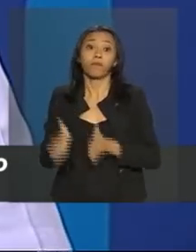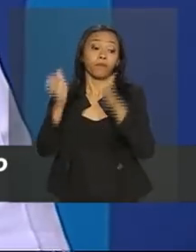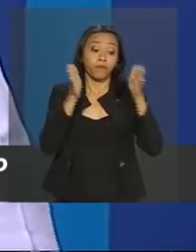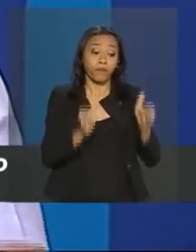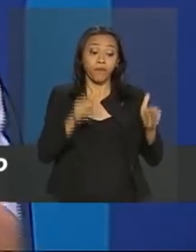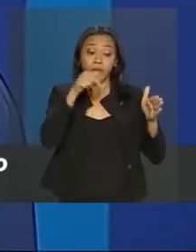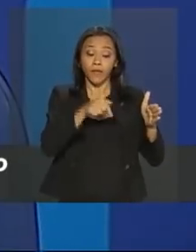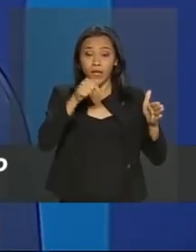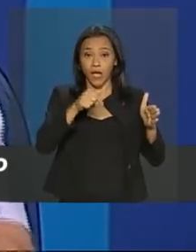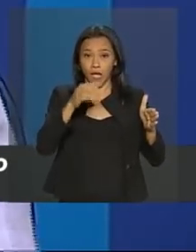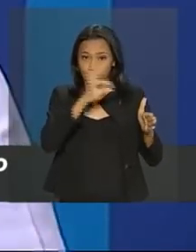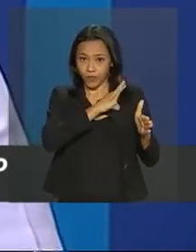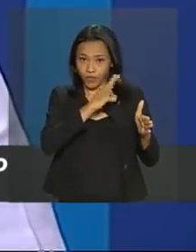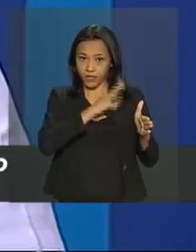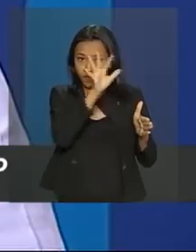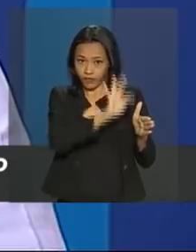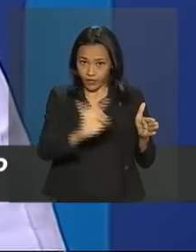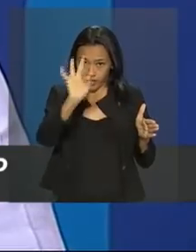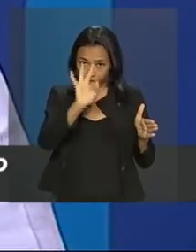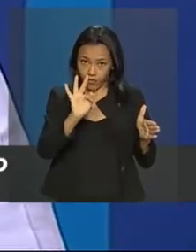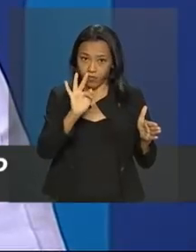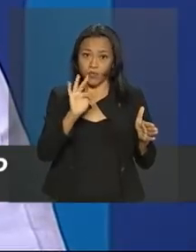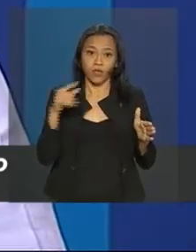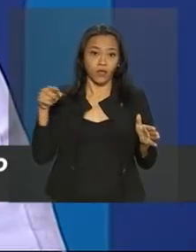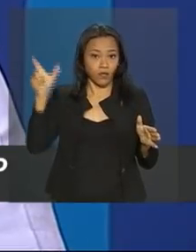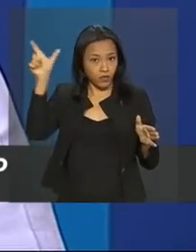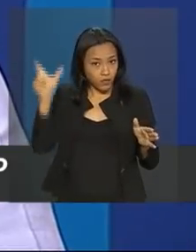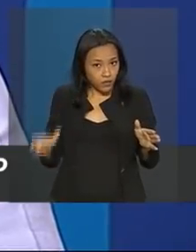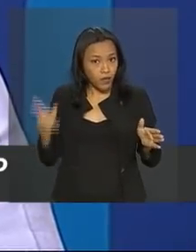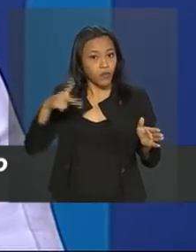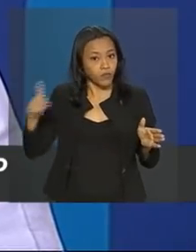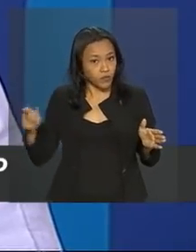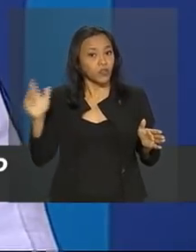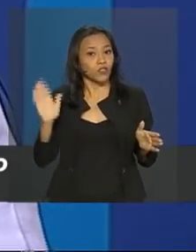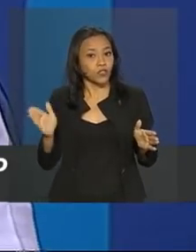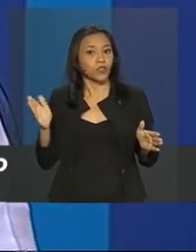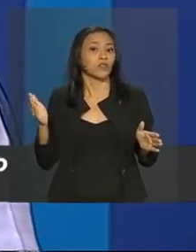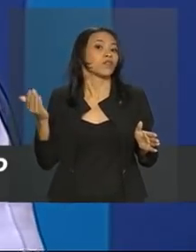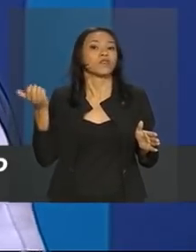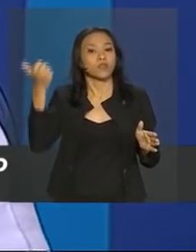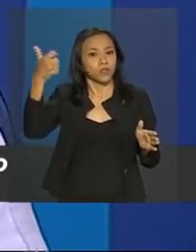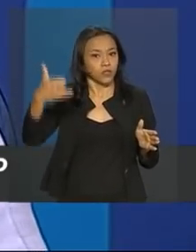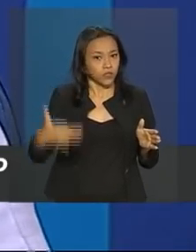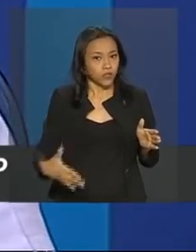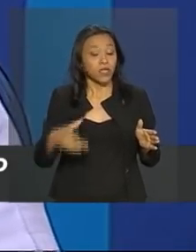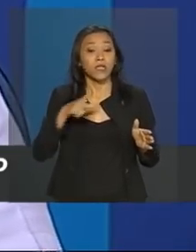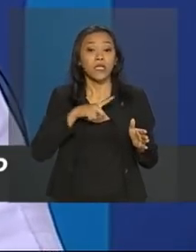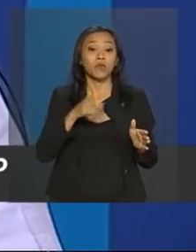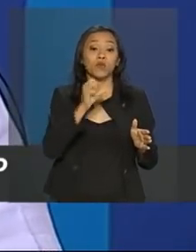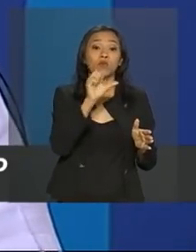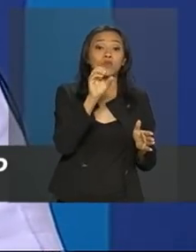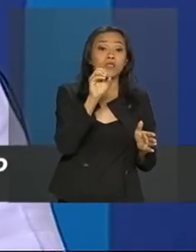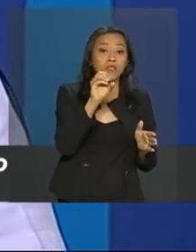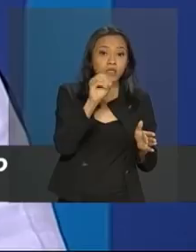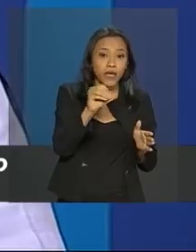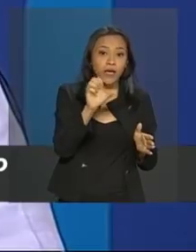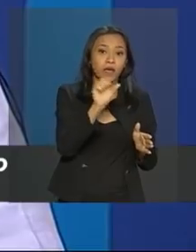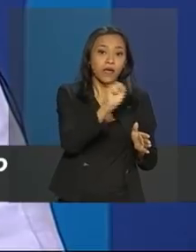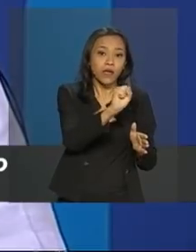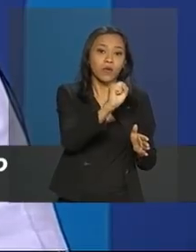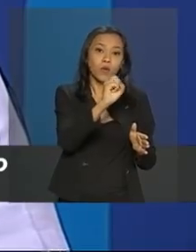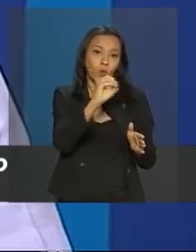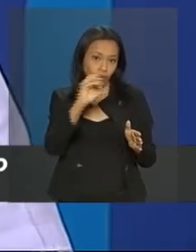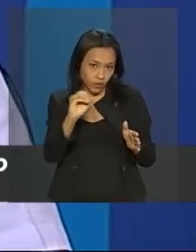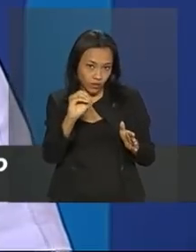como a professora pode é esclarecer temos 10 800 também é um